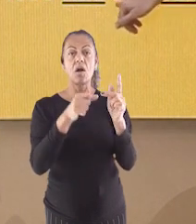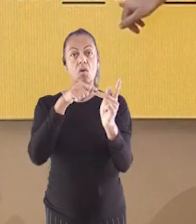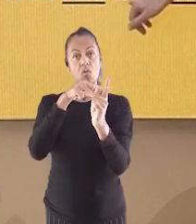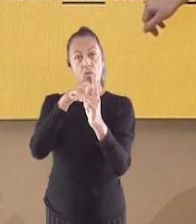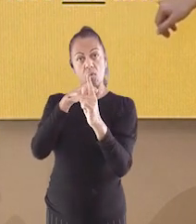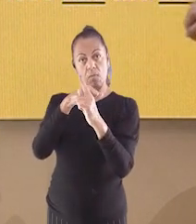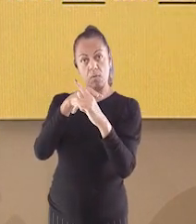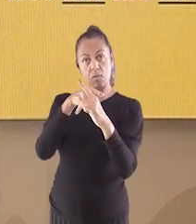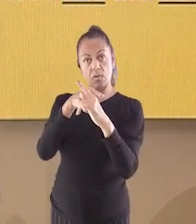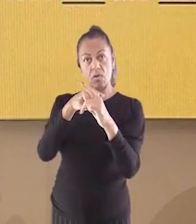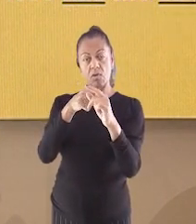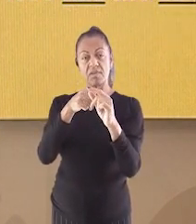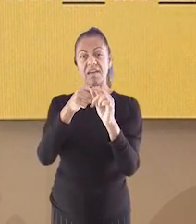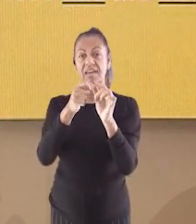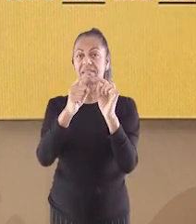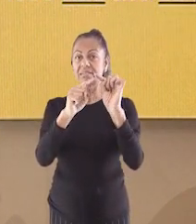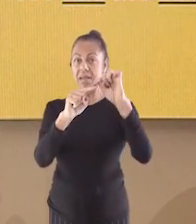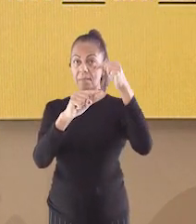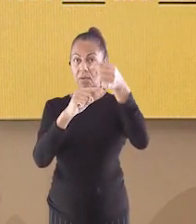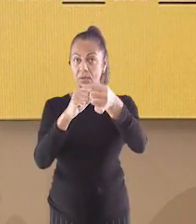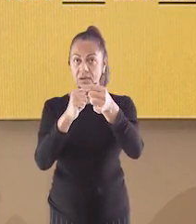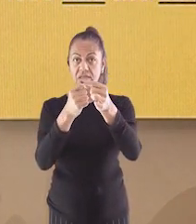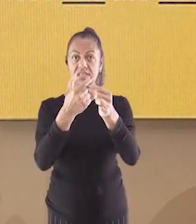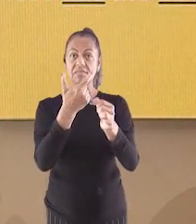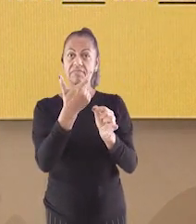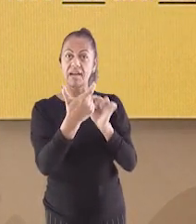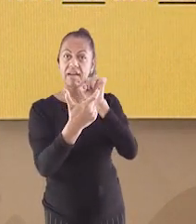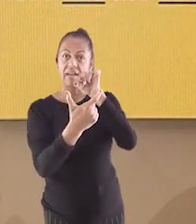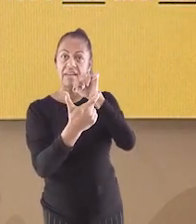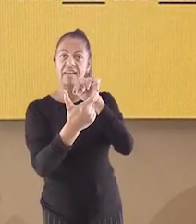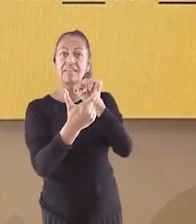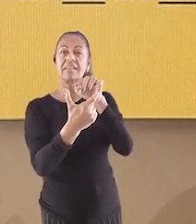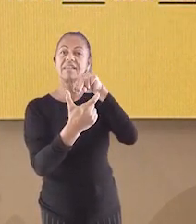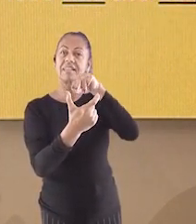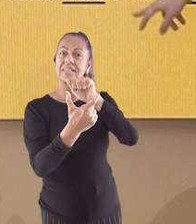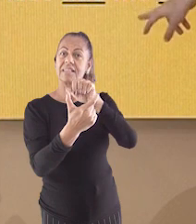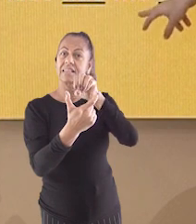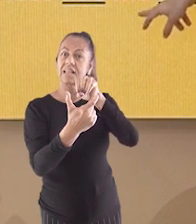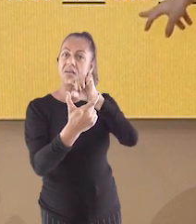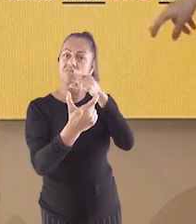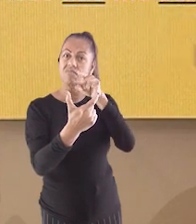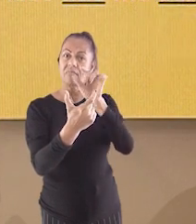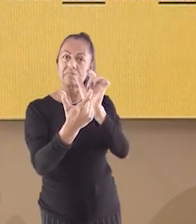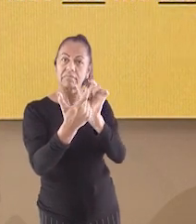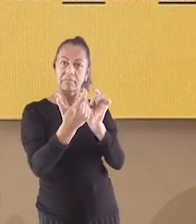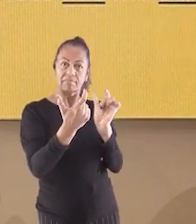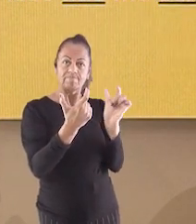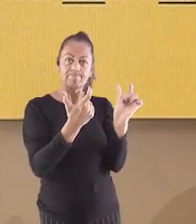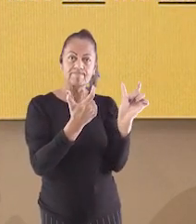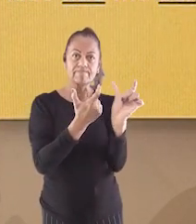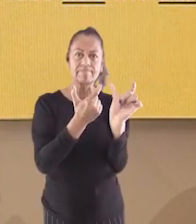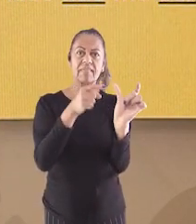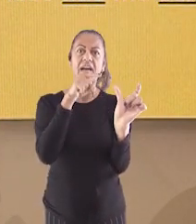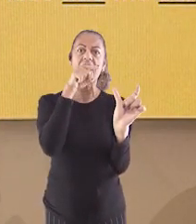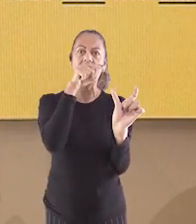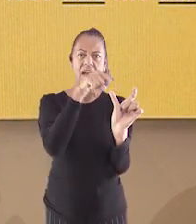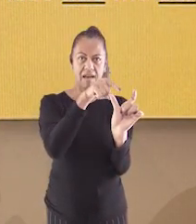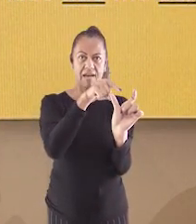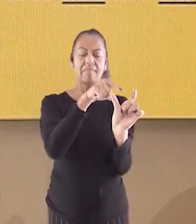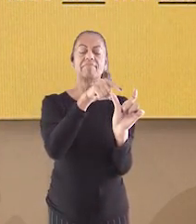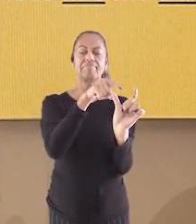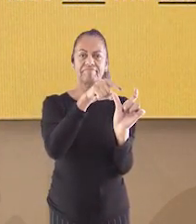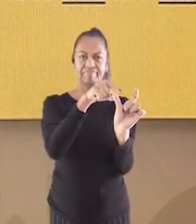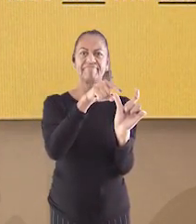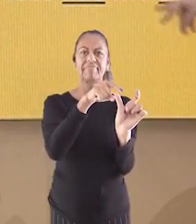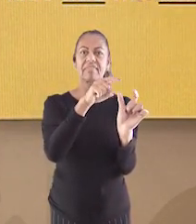isso não me surpreendeu. Vejam que os pronomes te e me estão localizados depois